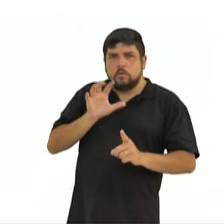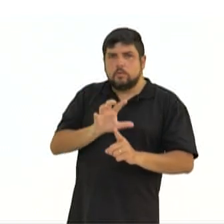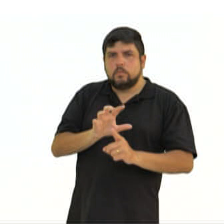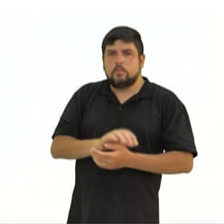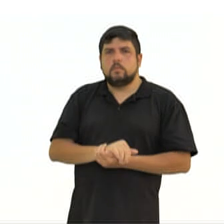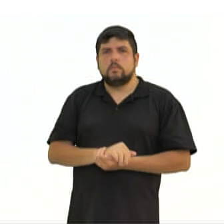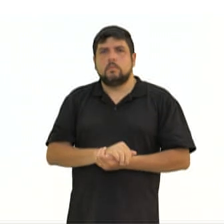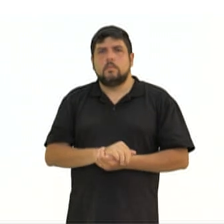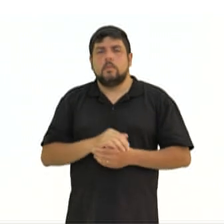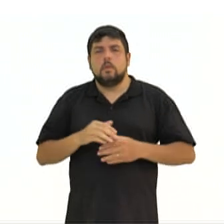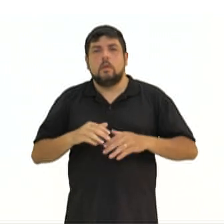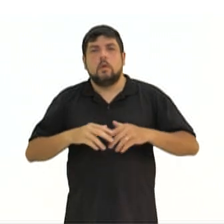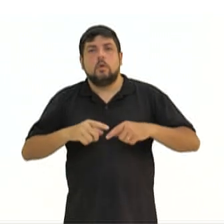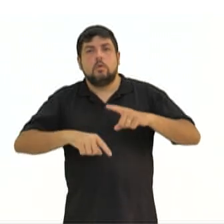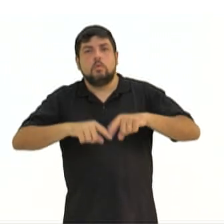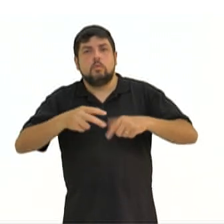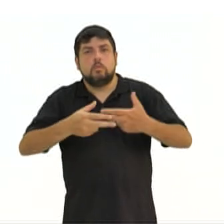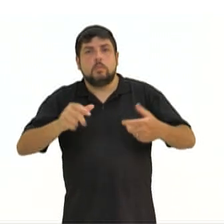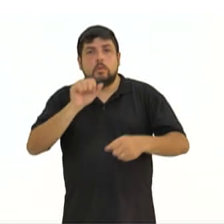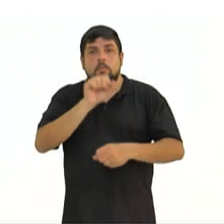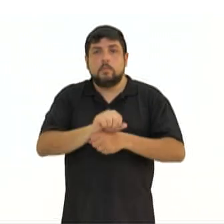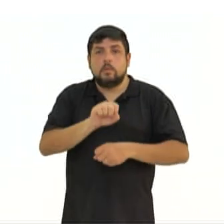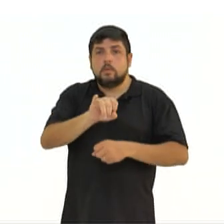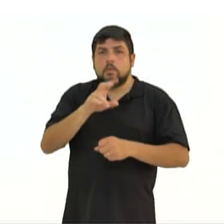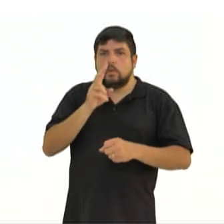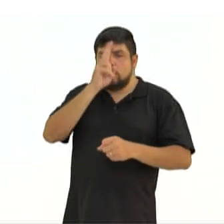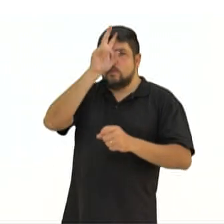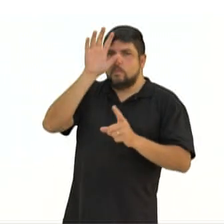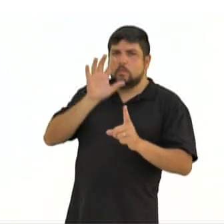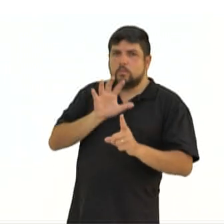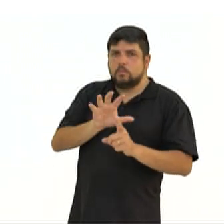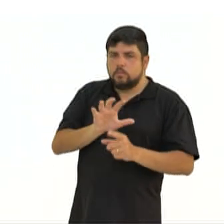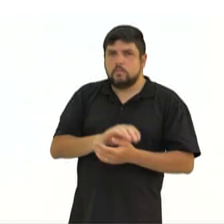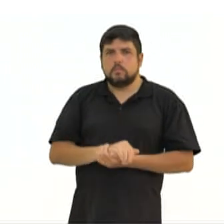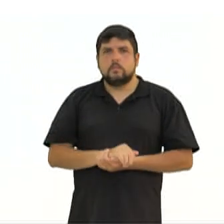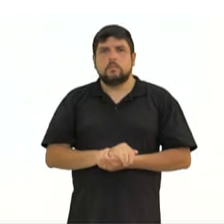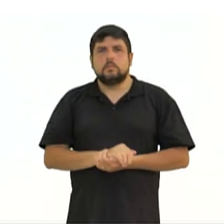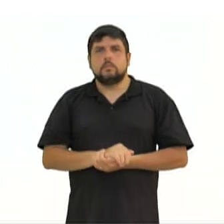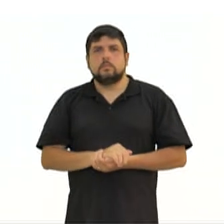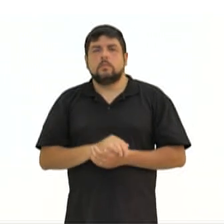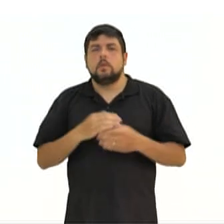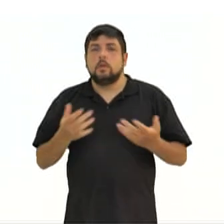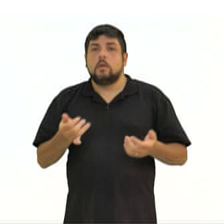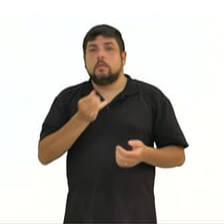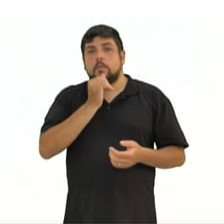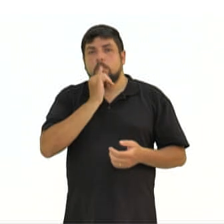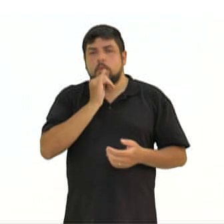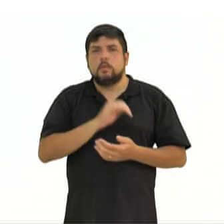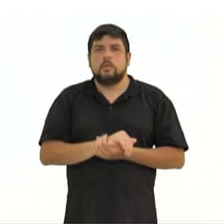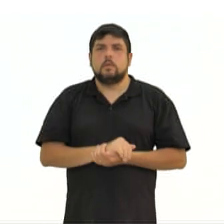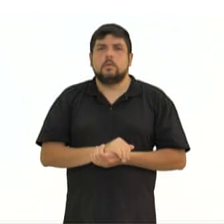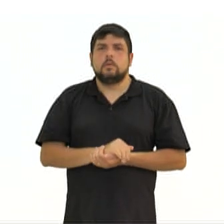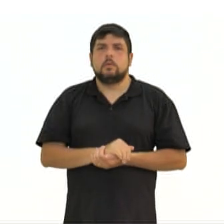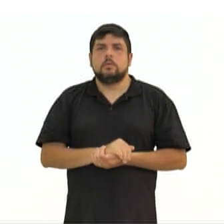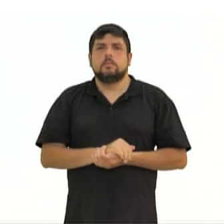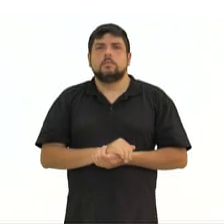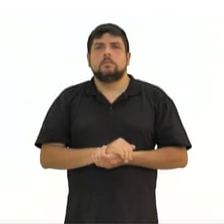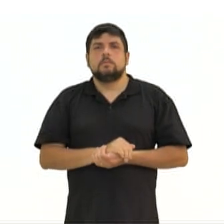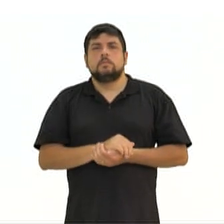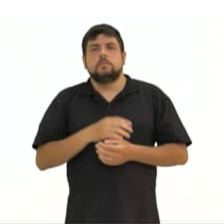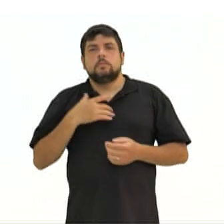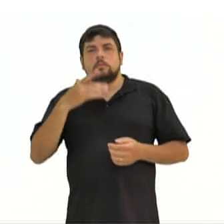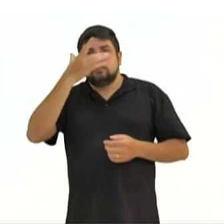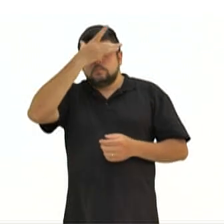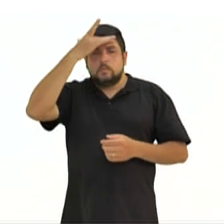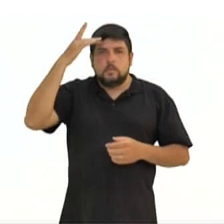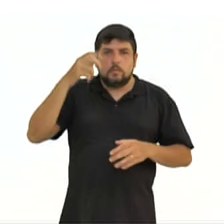só vai parar se uma força atuar sobre ele, tá? Então, aqui um exemplo, ó. A pessoa lá andando de skate, né?